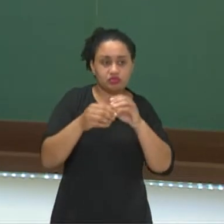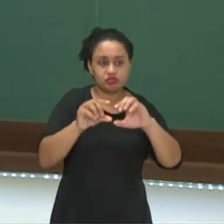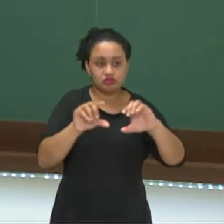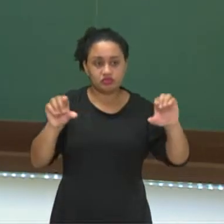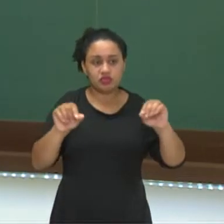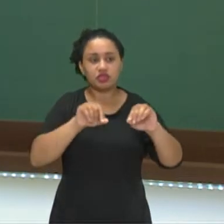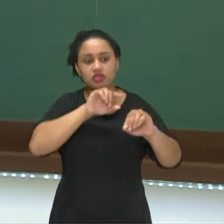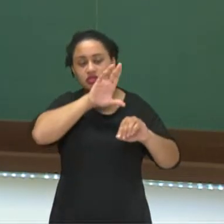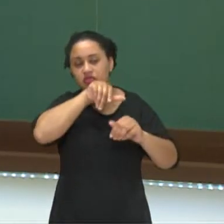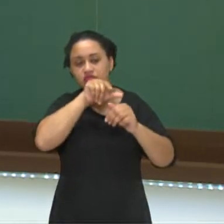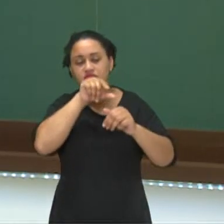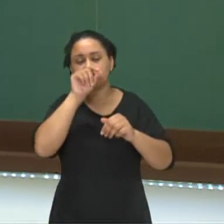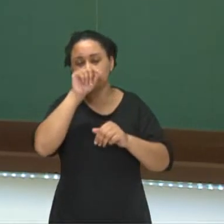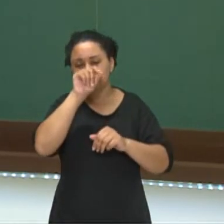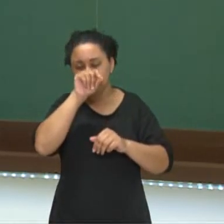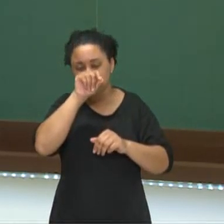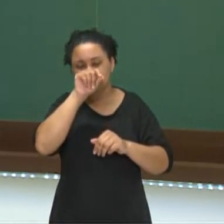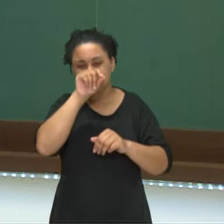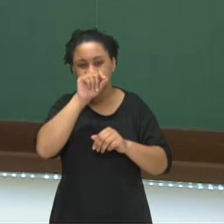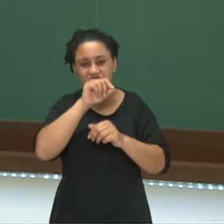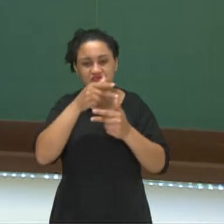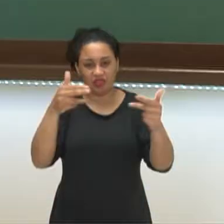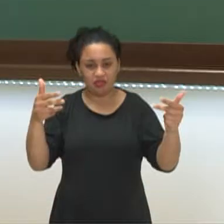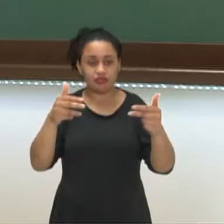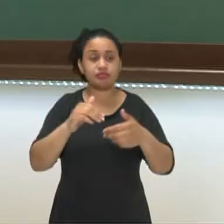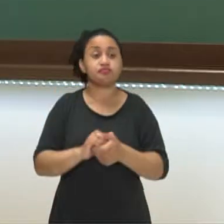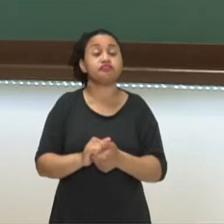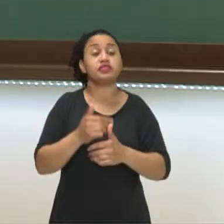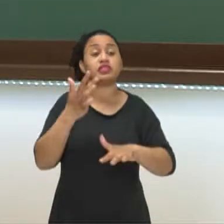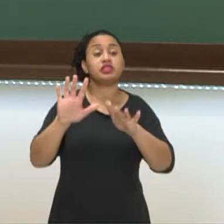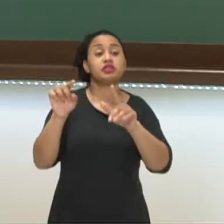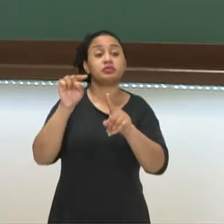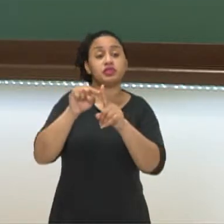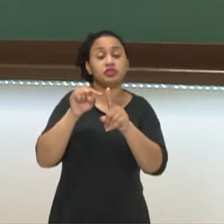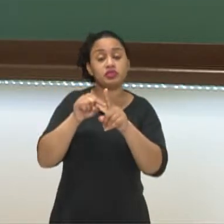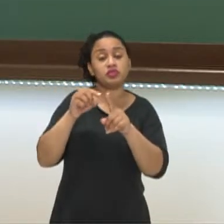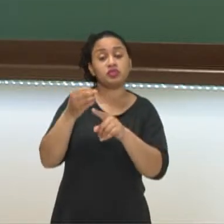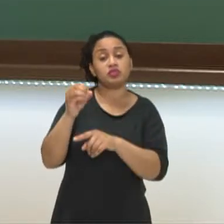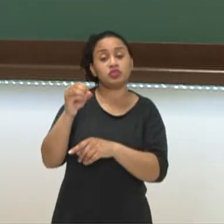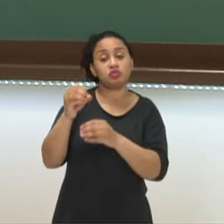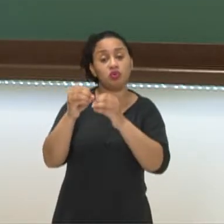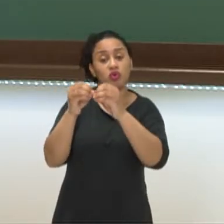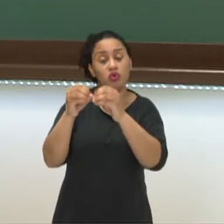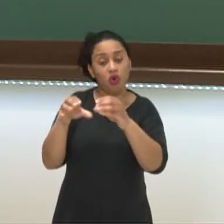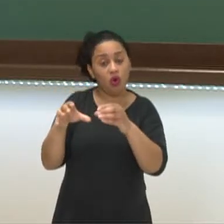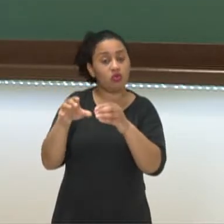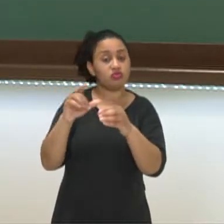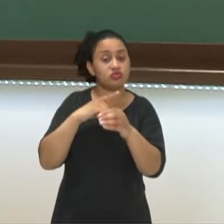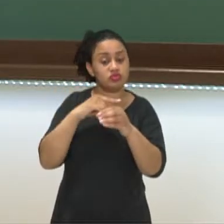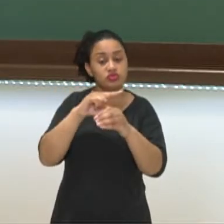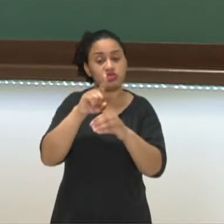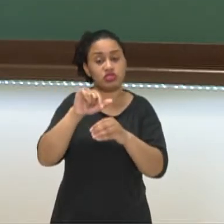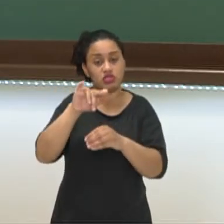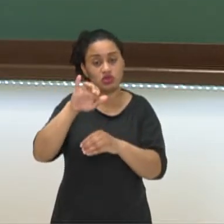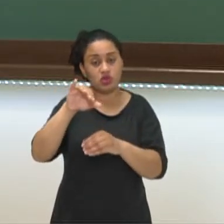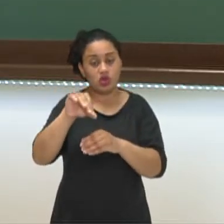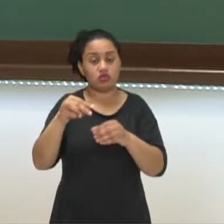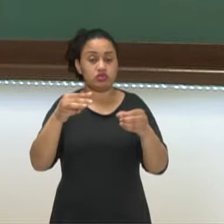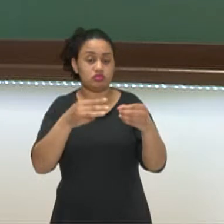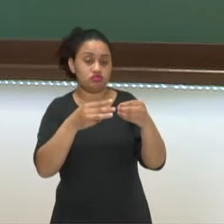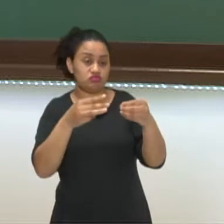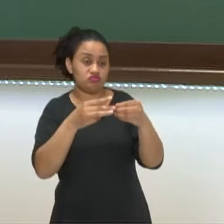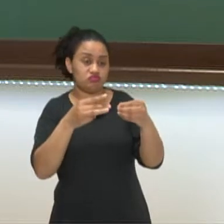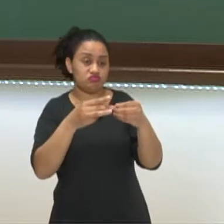embaixo nós temos nas aves. Tudo isso vai depender do tipo do ovo, do tipo do zigoto, do tipo da célula, porque